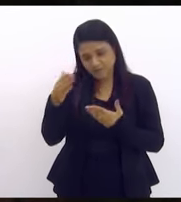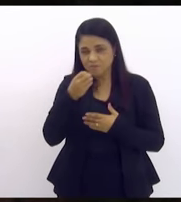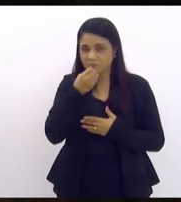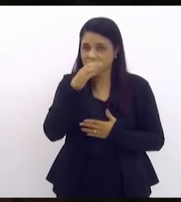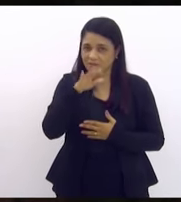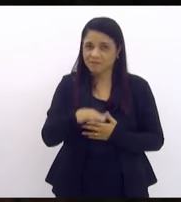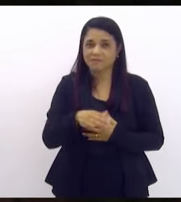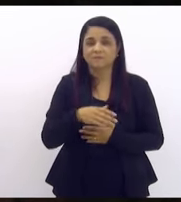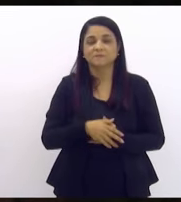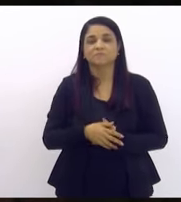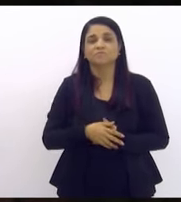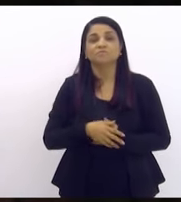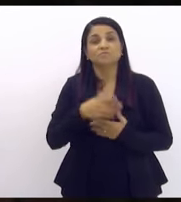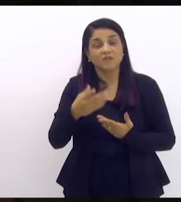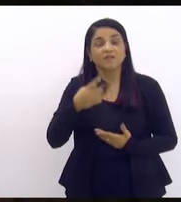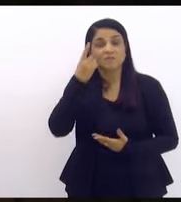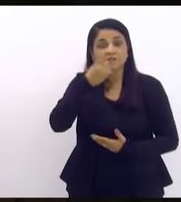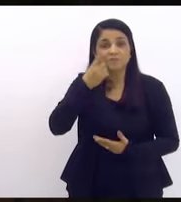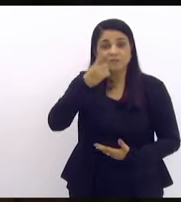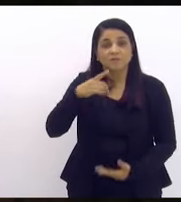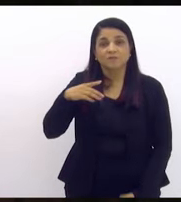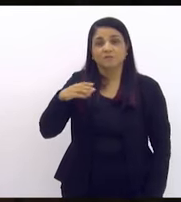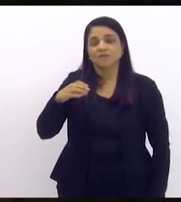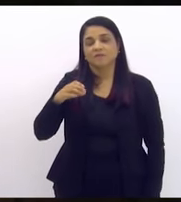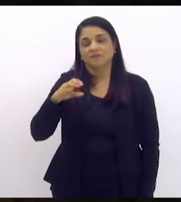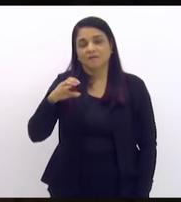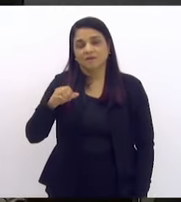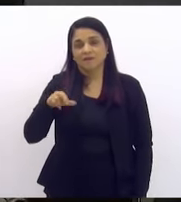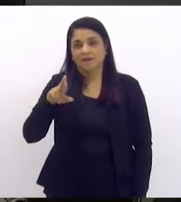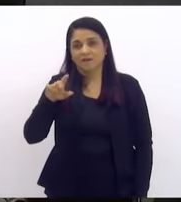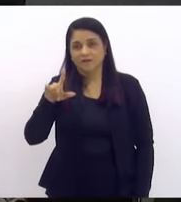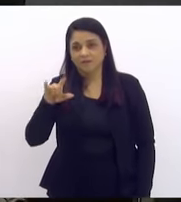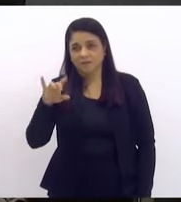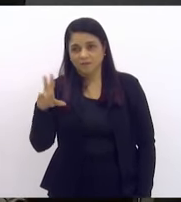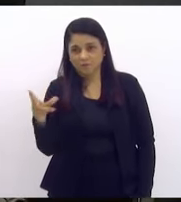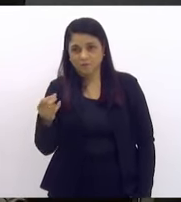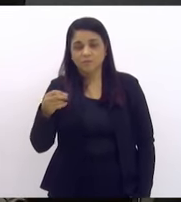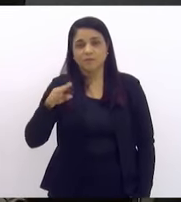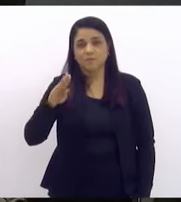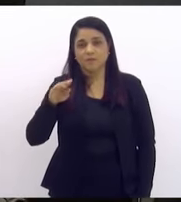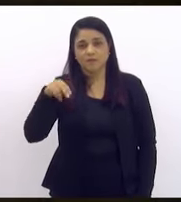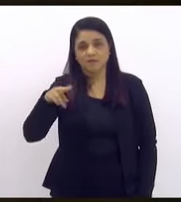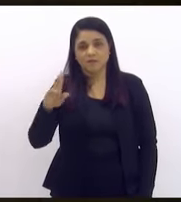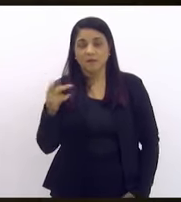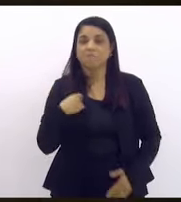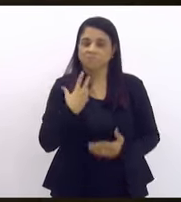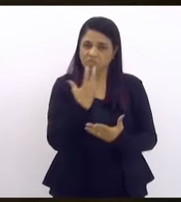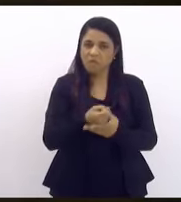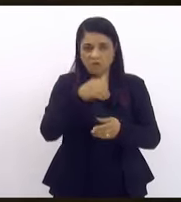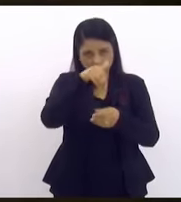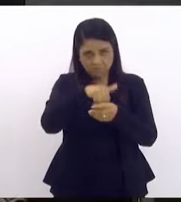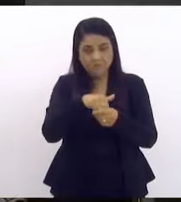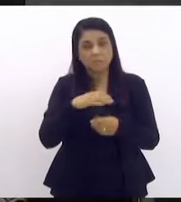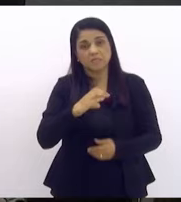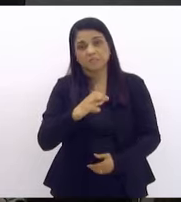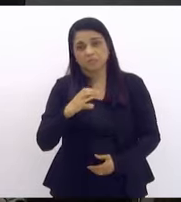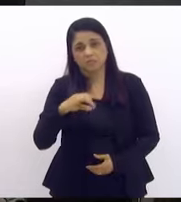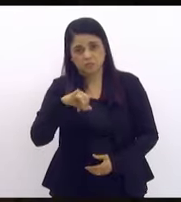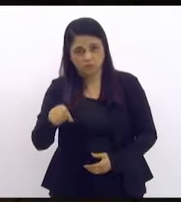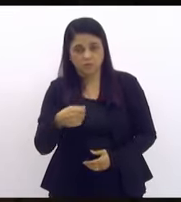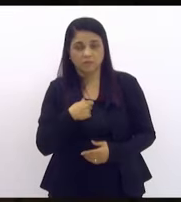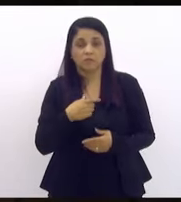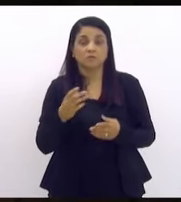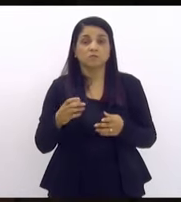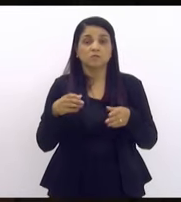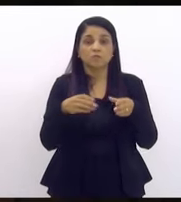tarde. Deputado Carlos BNH, o parecer. Parecer favorável, presidente. Acompanho a CCJ. Pela Comissão